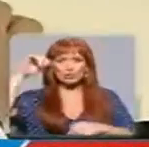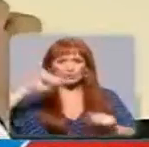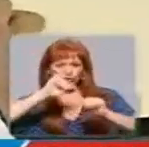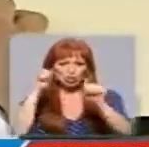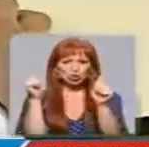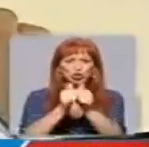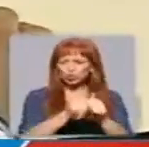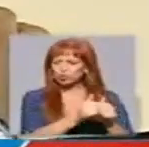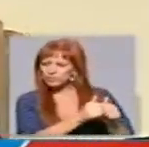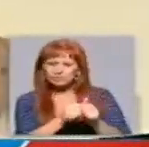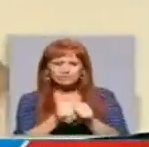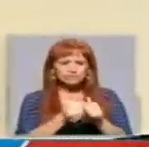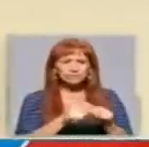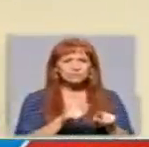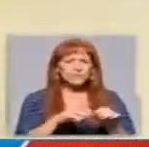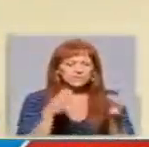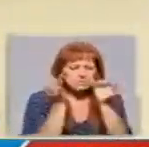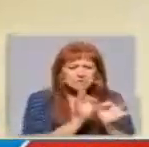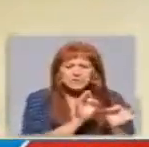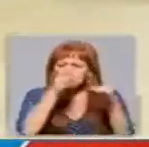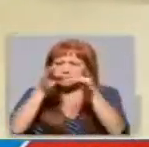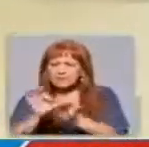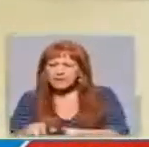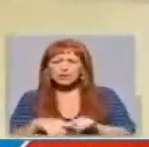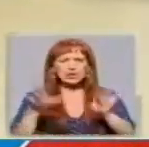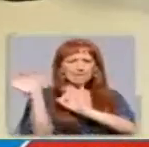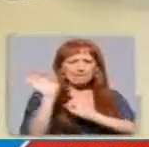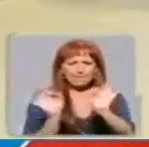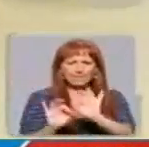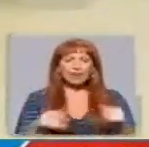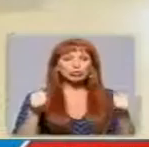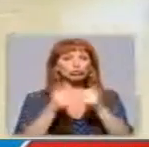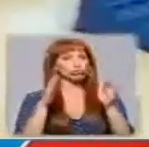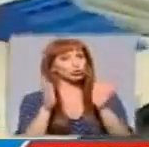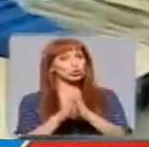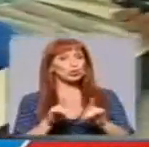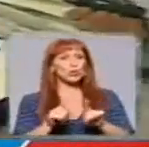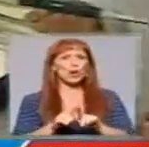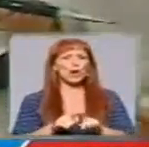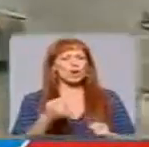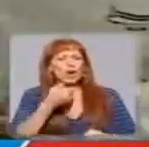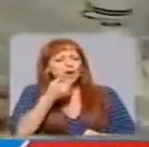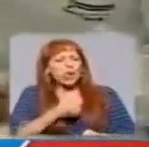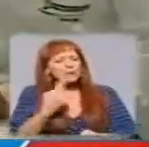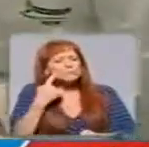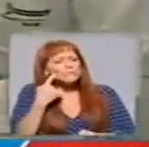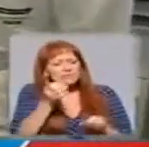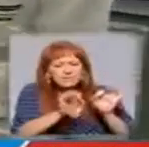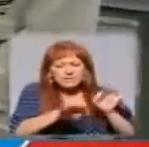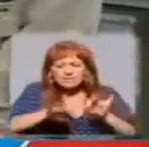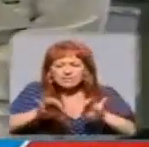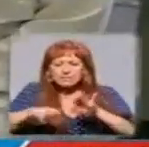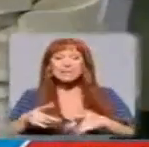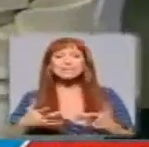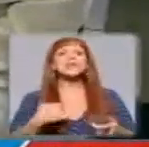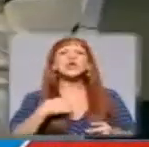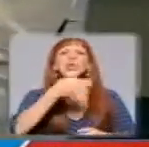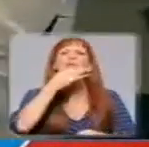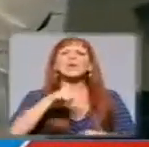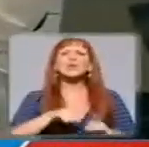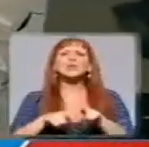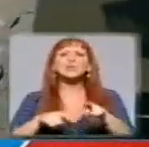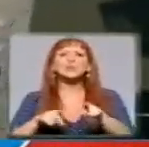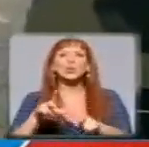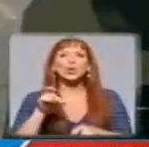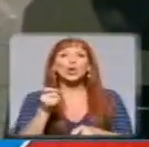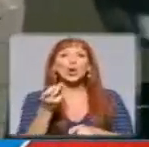professor já Matos estão a última área que o os preparativos para fazer em algumas experiências e eu vou falar aqui com o